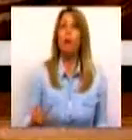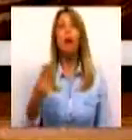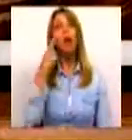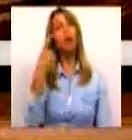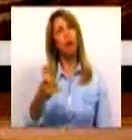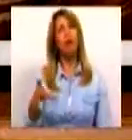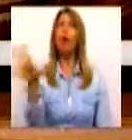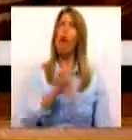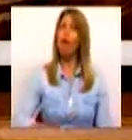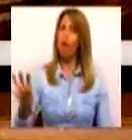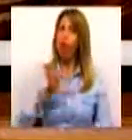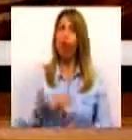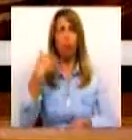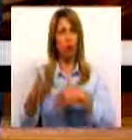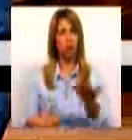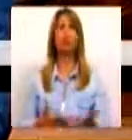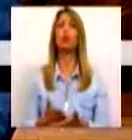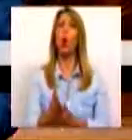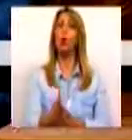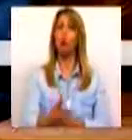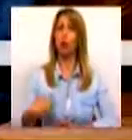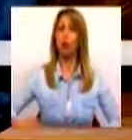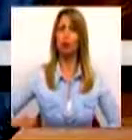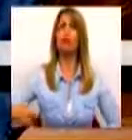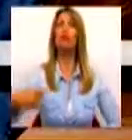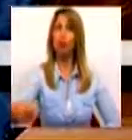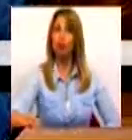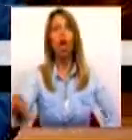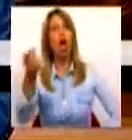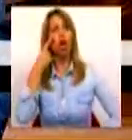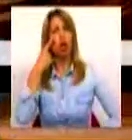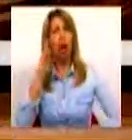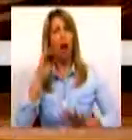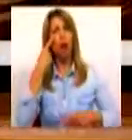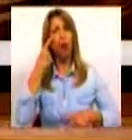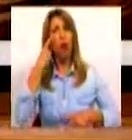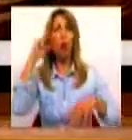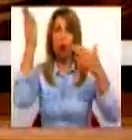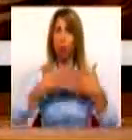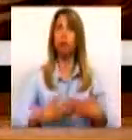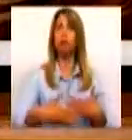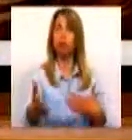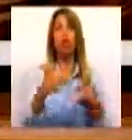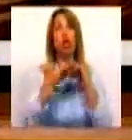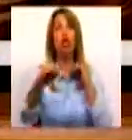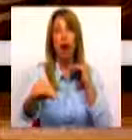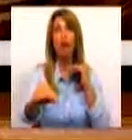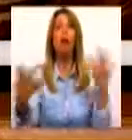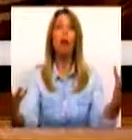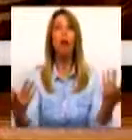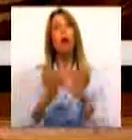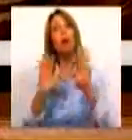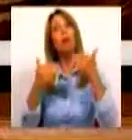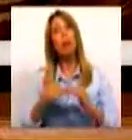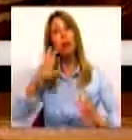forma constante, estável e duradoura, mitigando também assim o efeito de possíveis